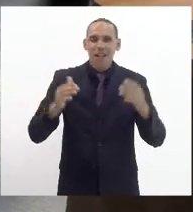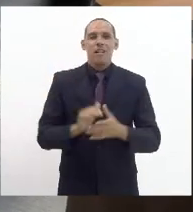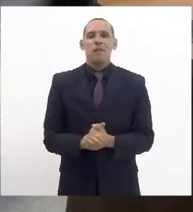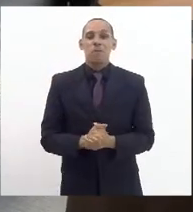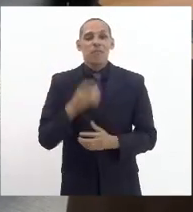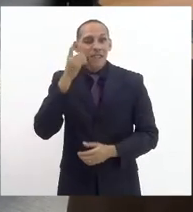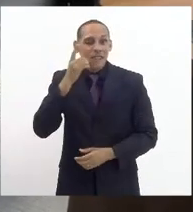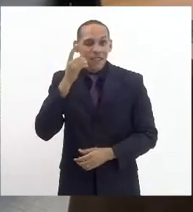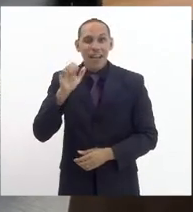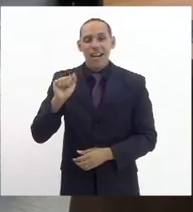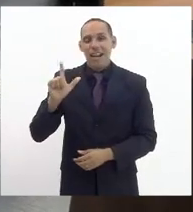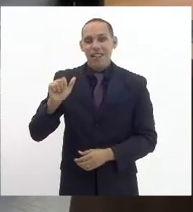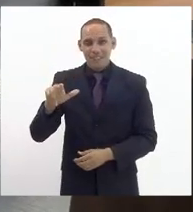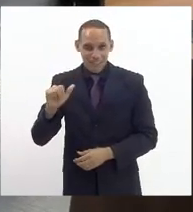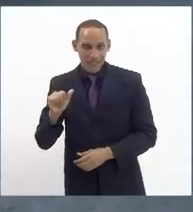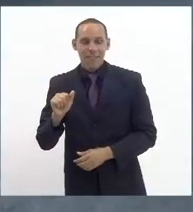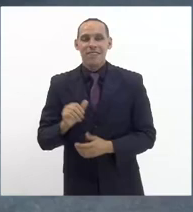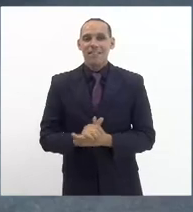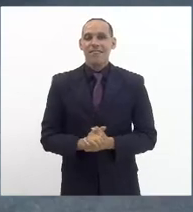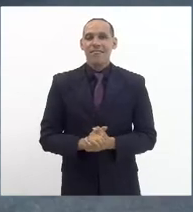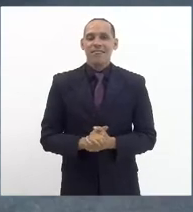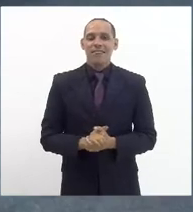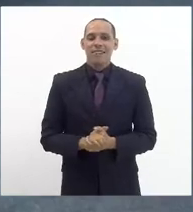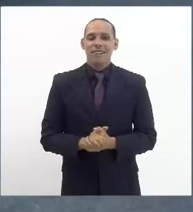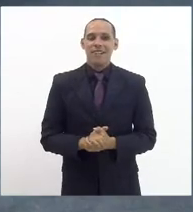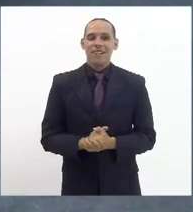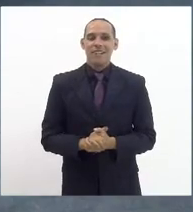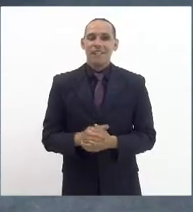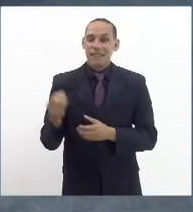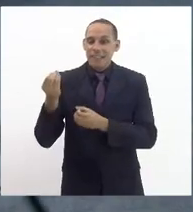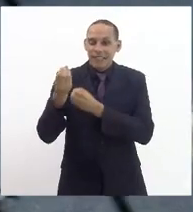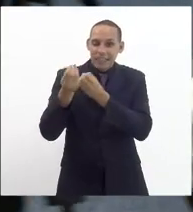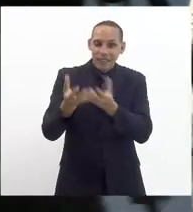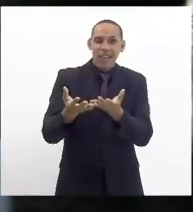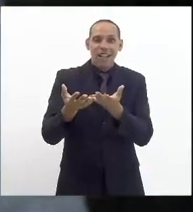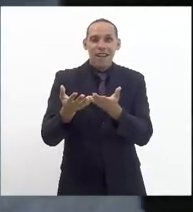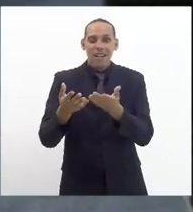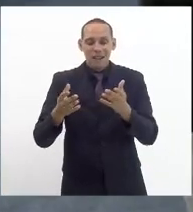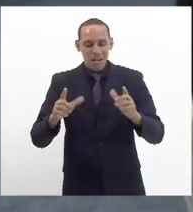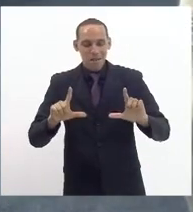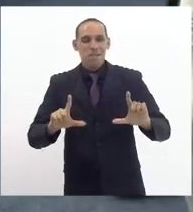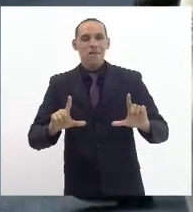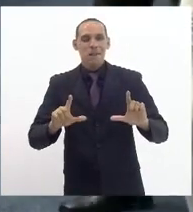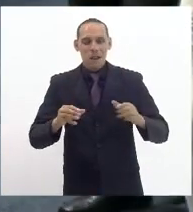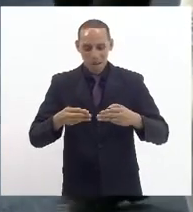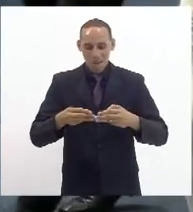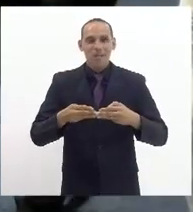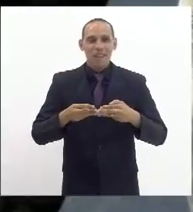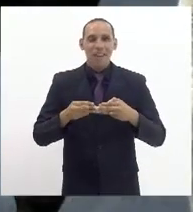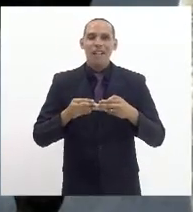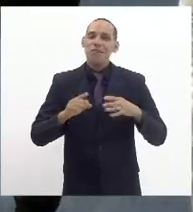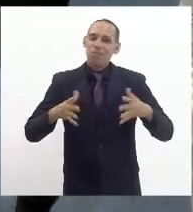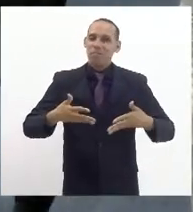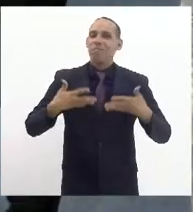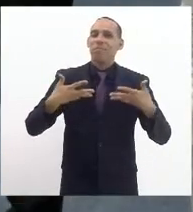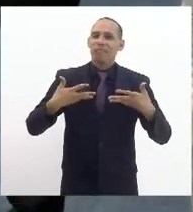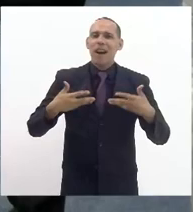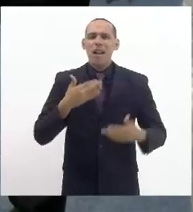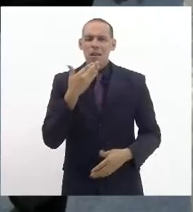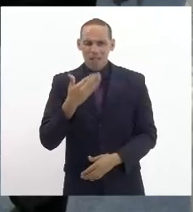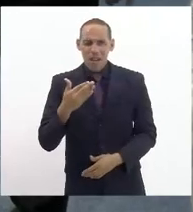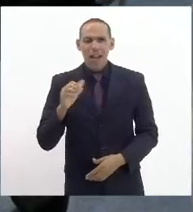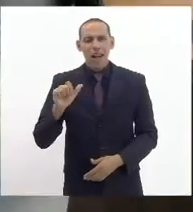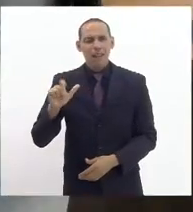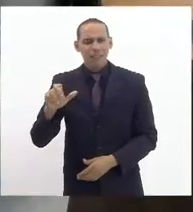nossa deputada Alana Passos, que está te oferecendo essa moção e a honraria. E peço, Alana, se você